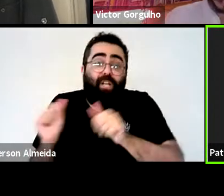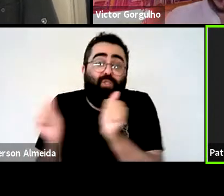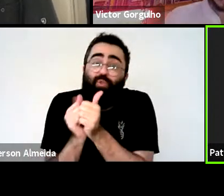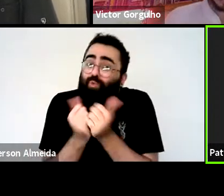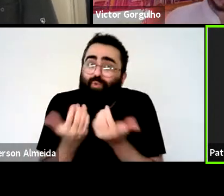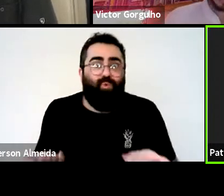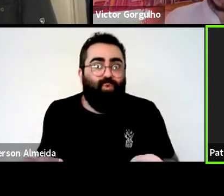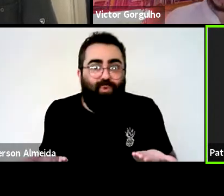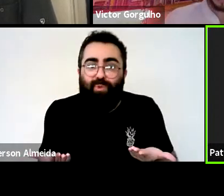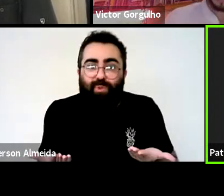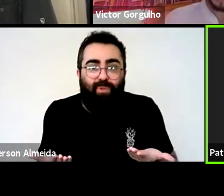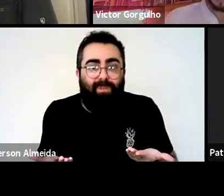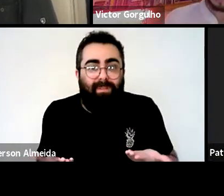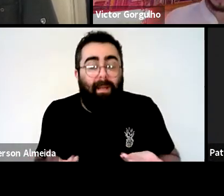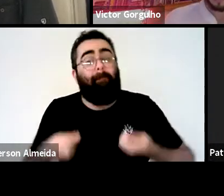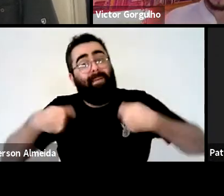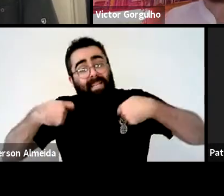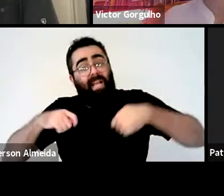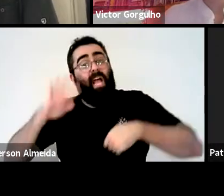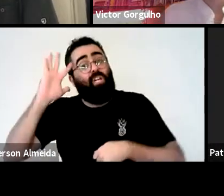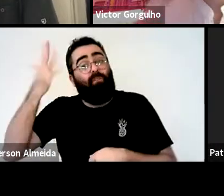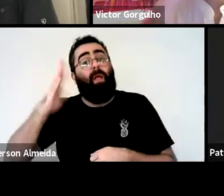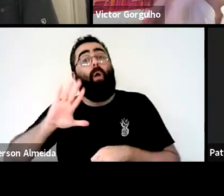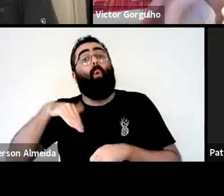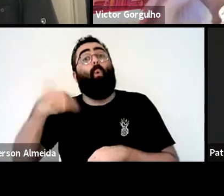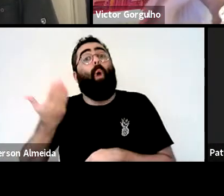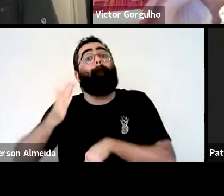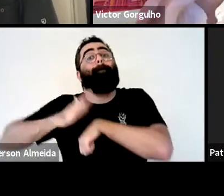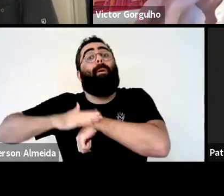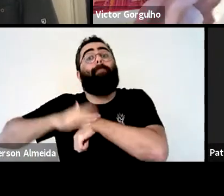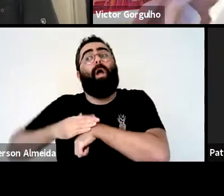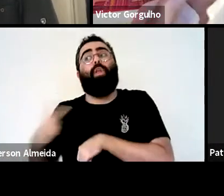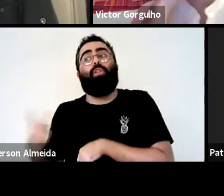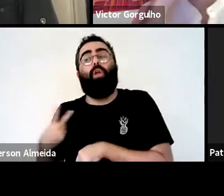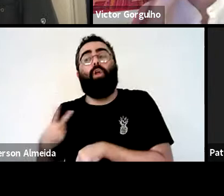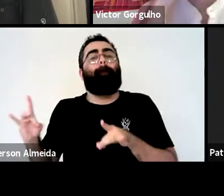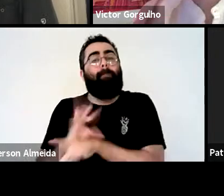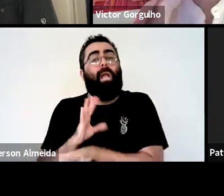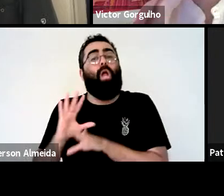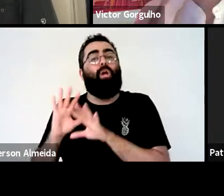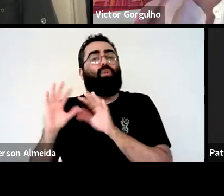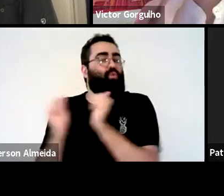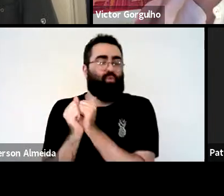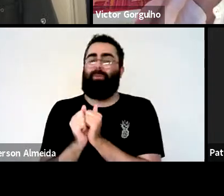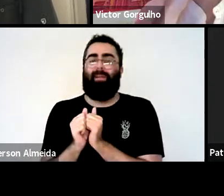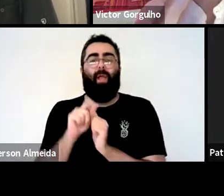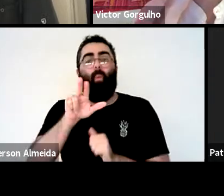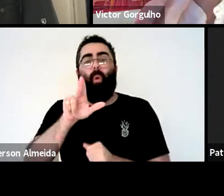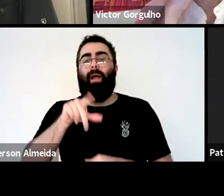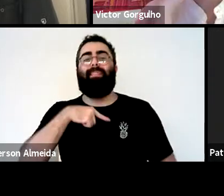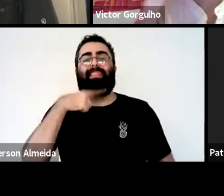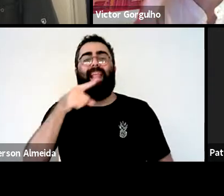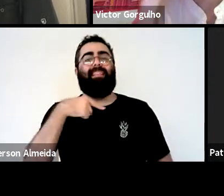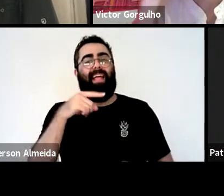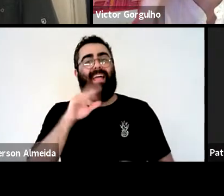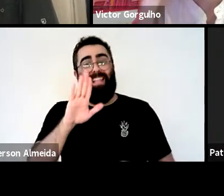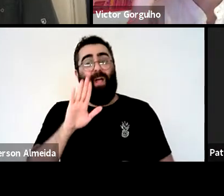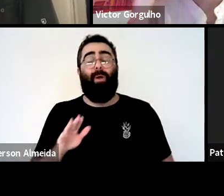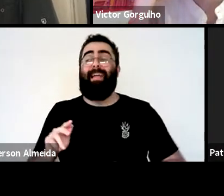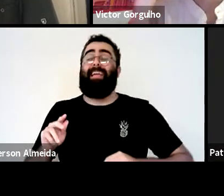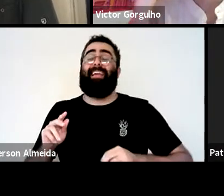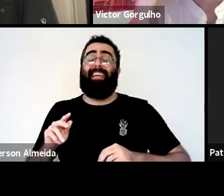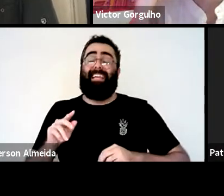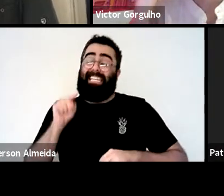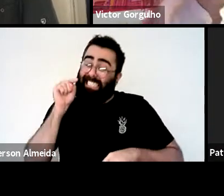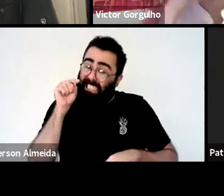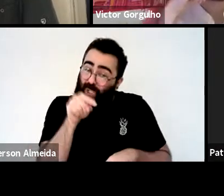gente precisa decidir que aquilo precisa acabar junto, ele precisa encerrar numa mesma pisada, ele precisa acabar, não dá mais. E eu acho que essa ansiedade fica assim o tempo